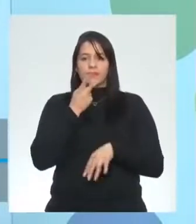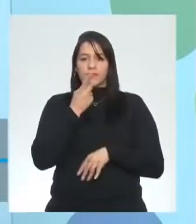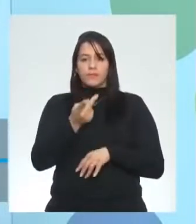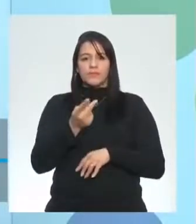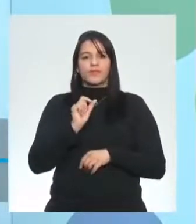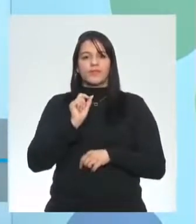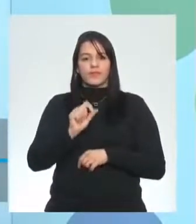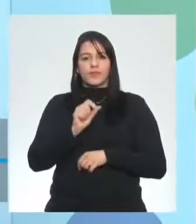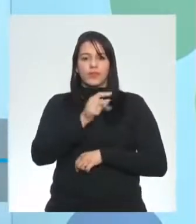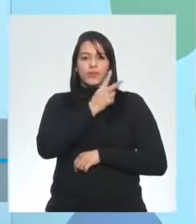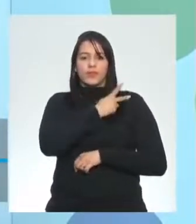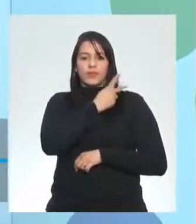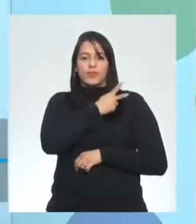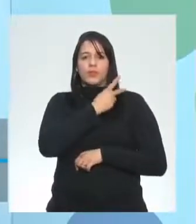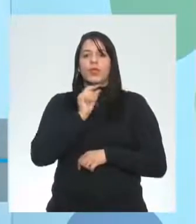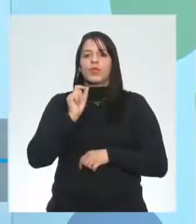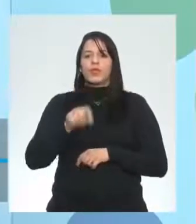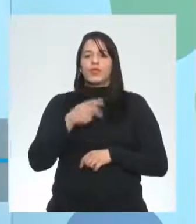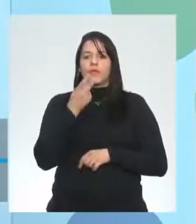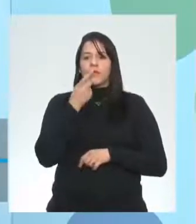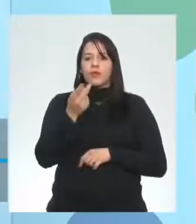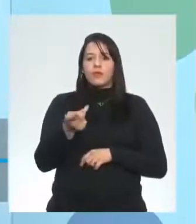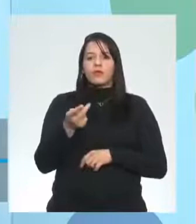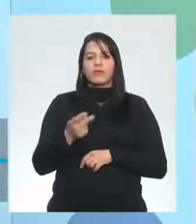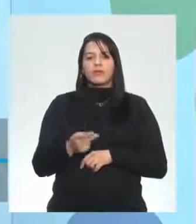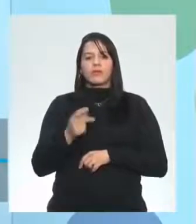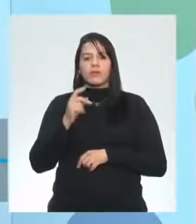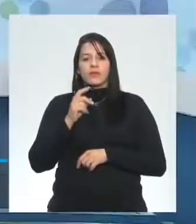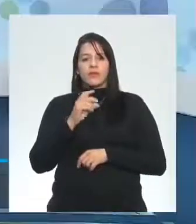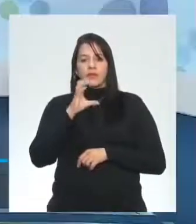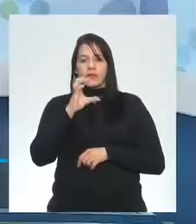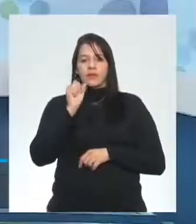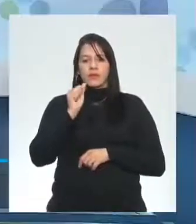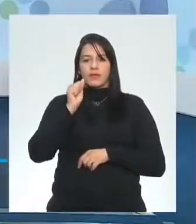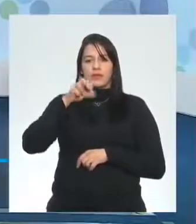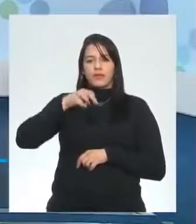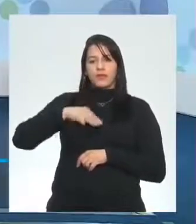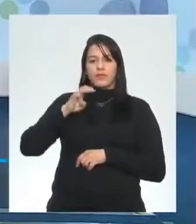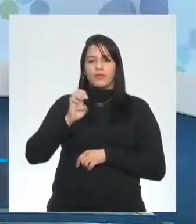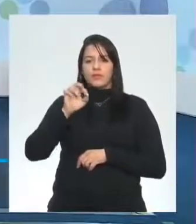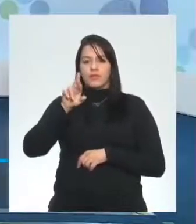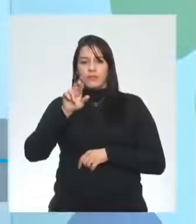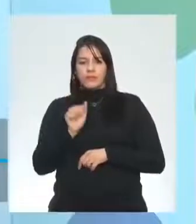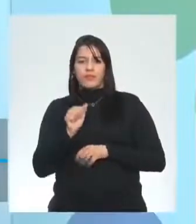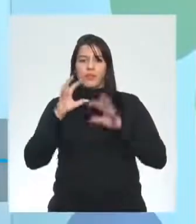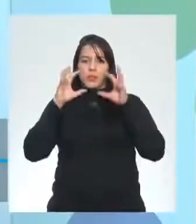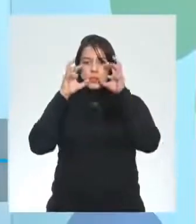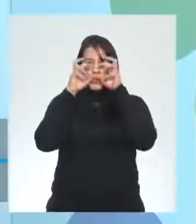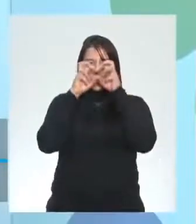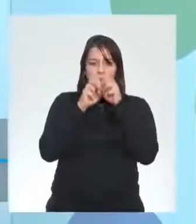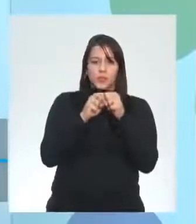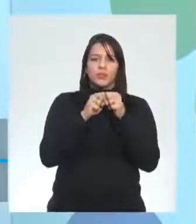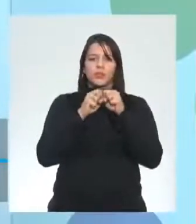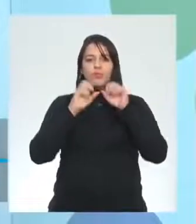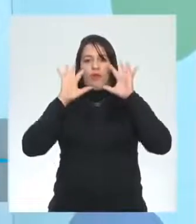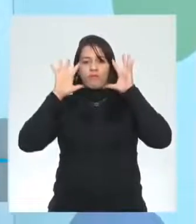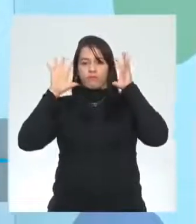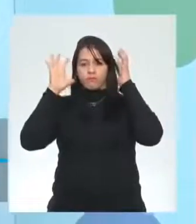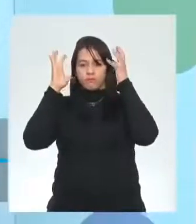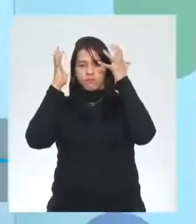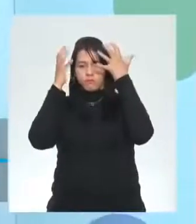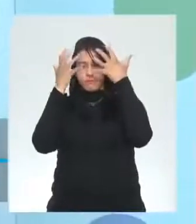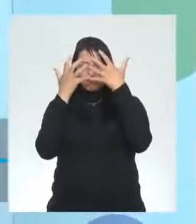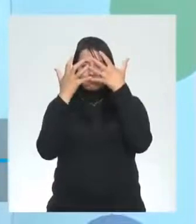da segunda série, que é o experimento da câmara escura, né? A gente faz aquele experimento clássico que faz lá um pequeno orifício em